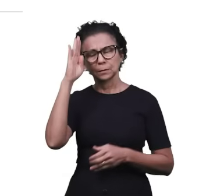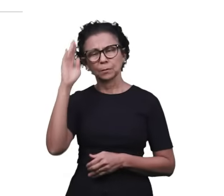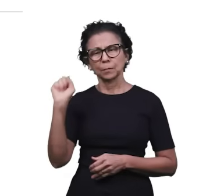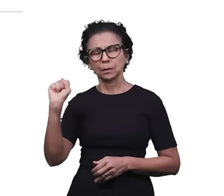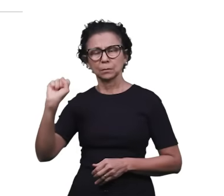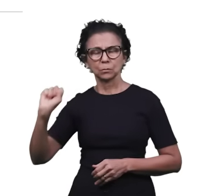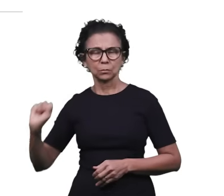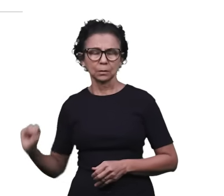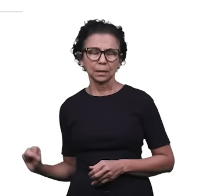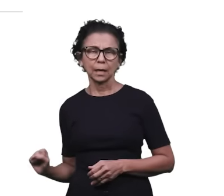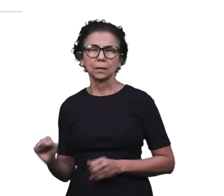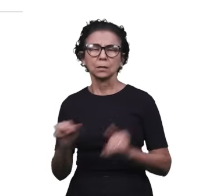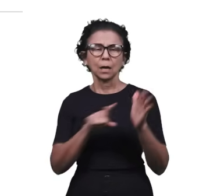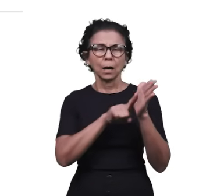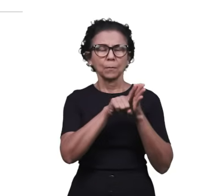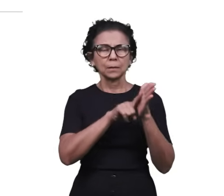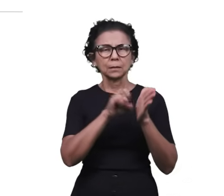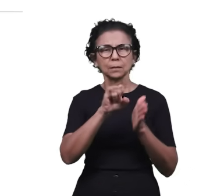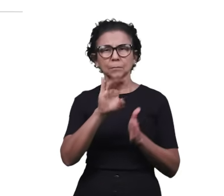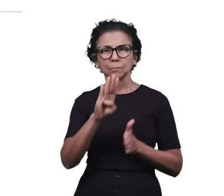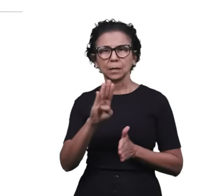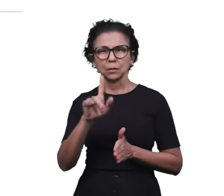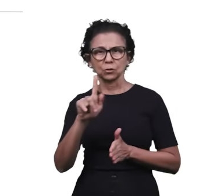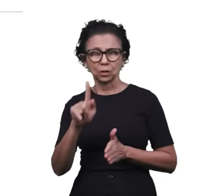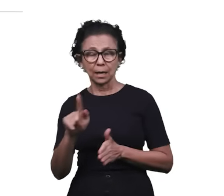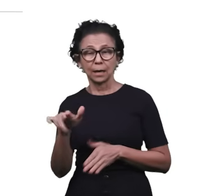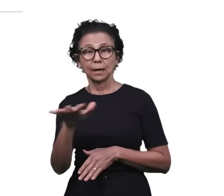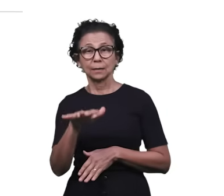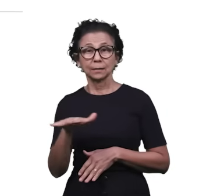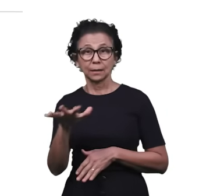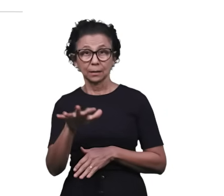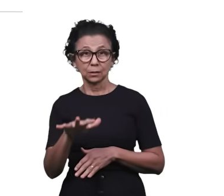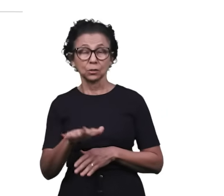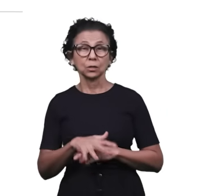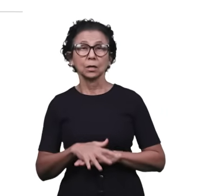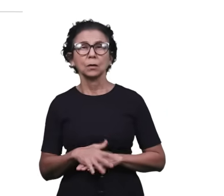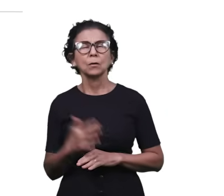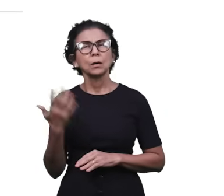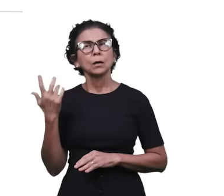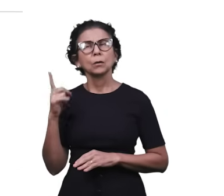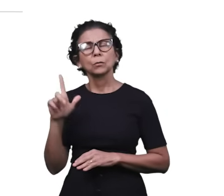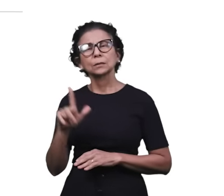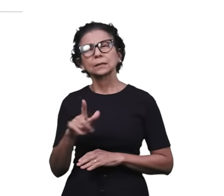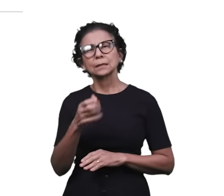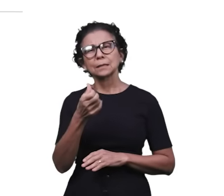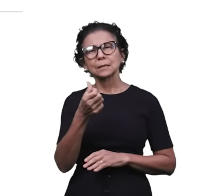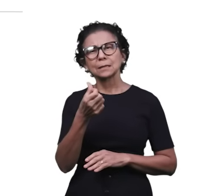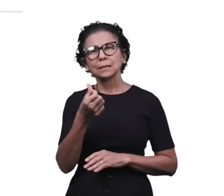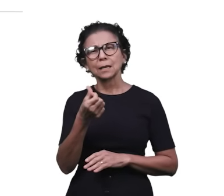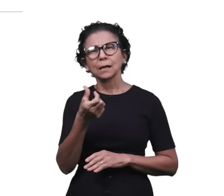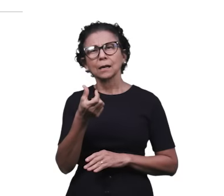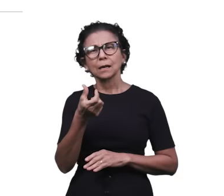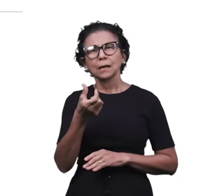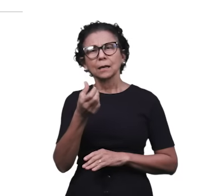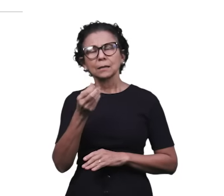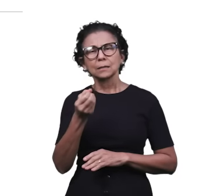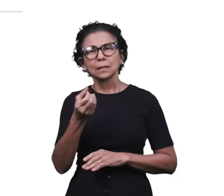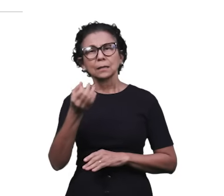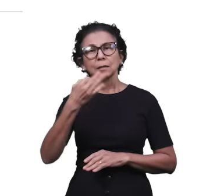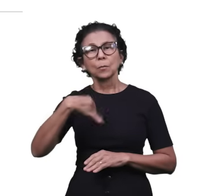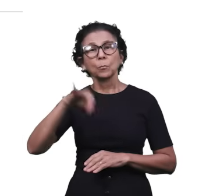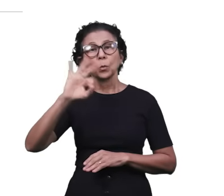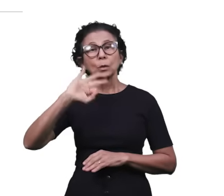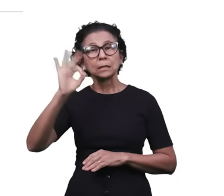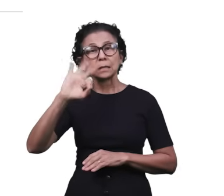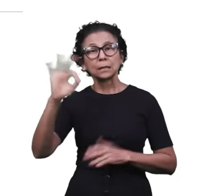último censo do IBGE de 2024, a região responde por mais de 60% de toda a colheita